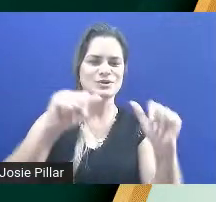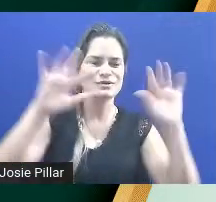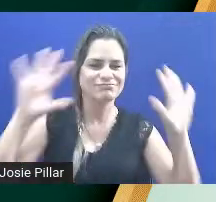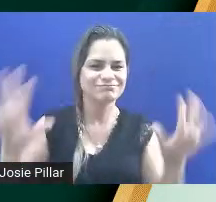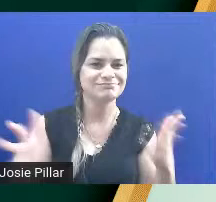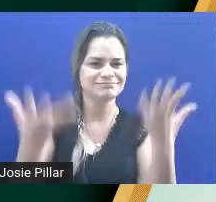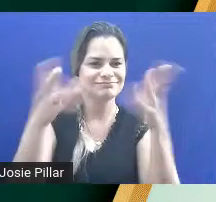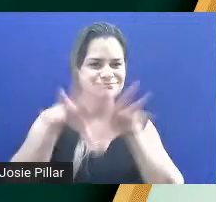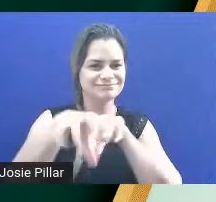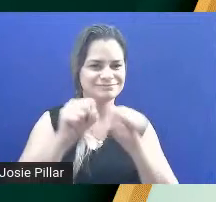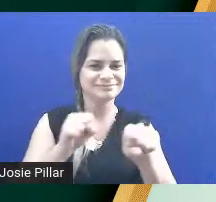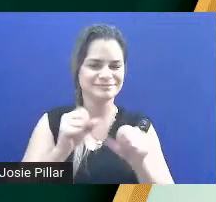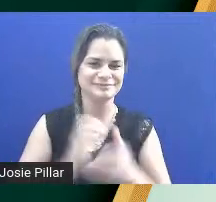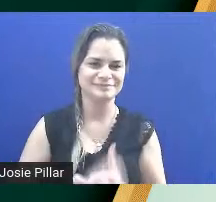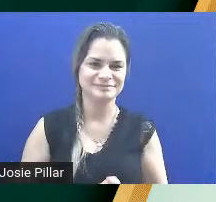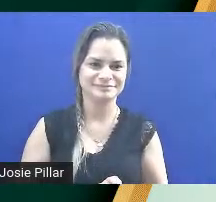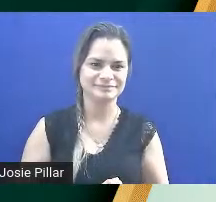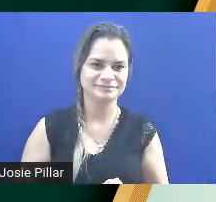colação.